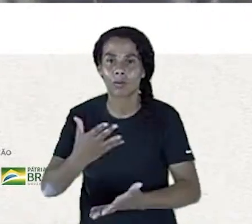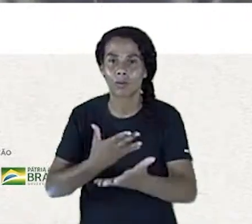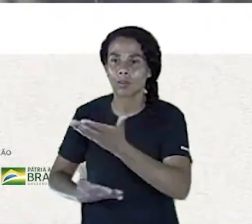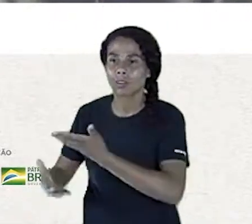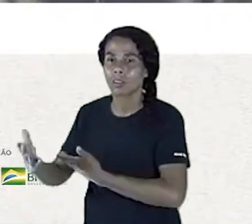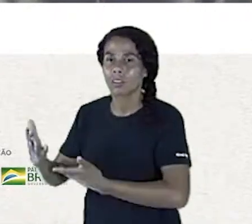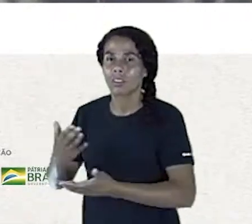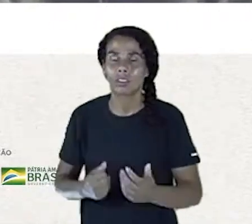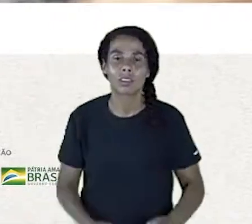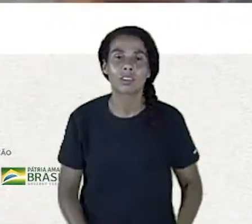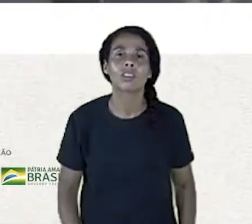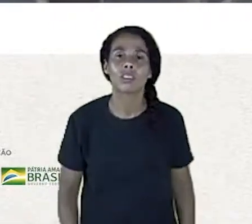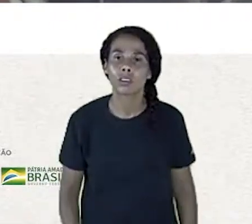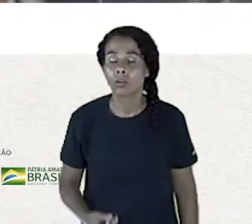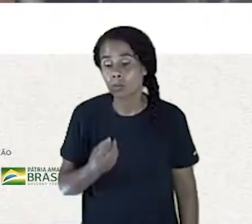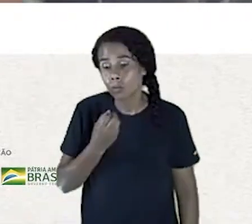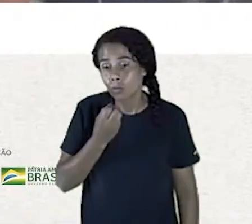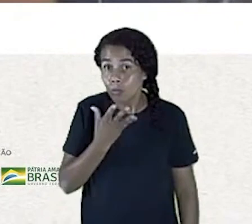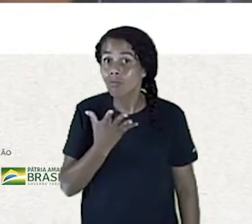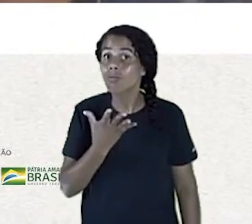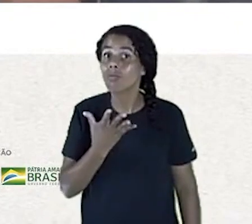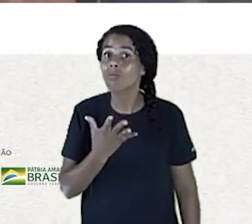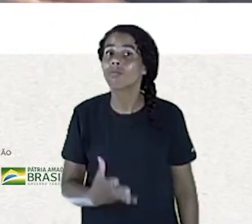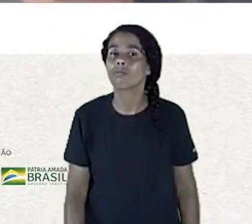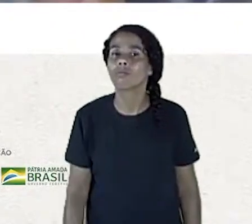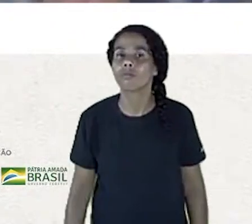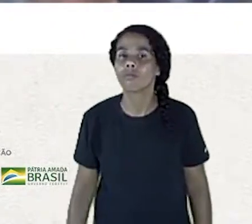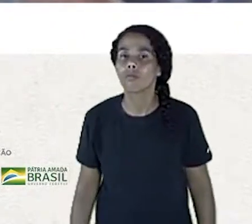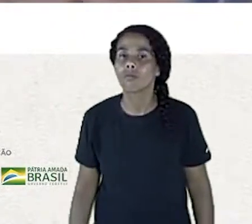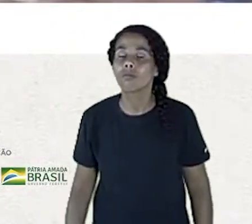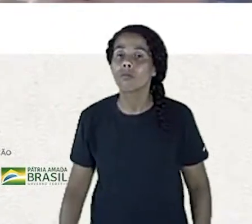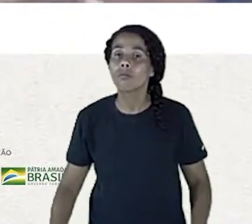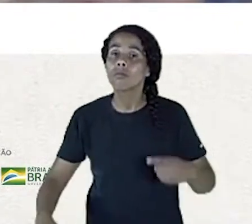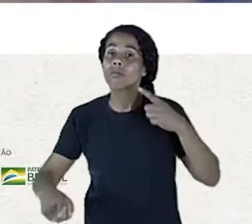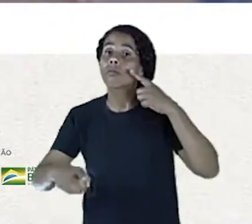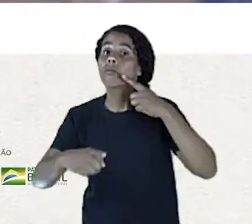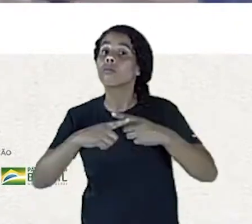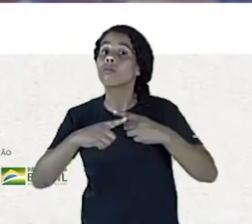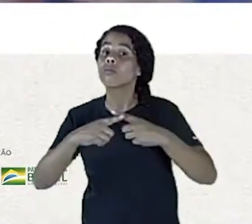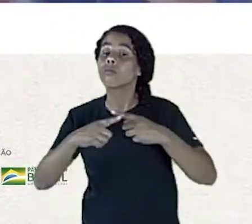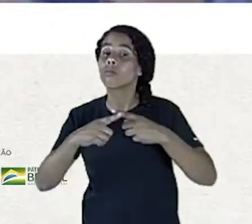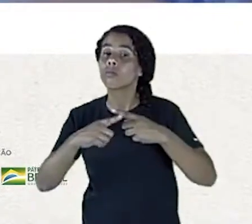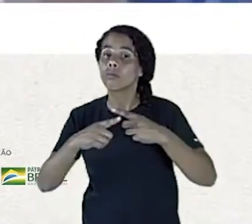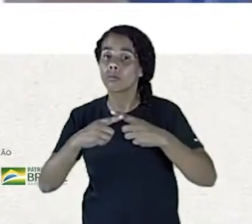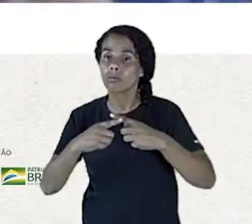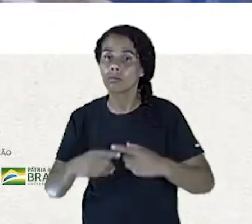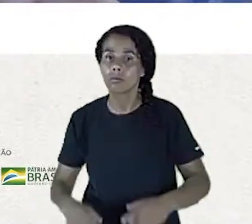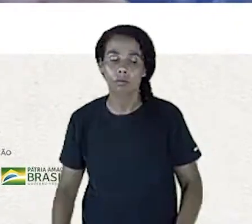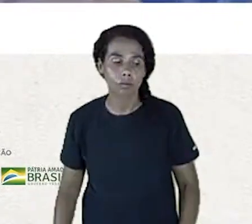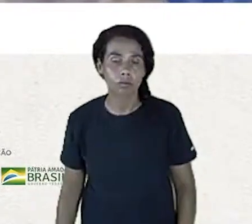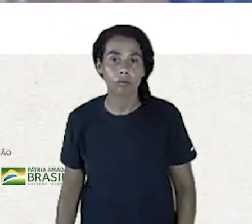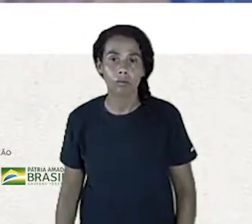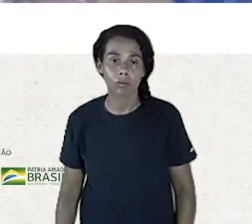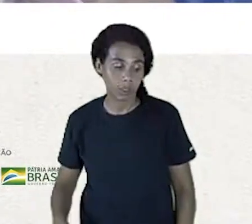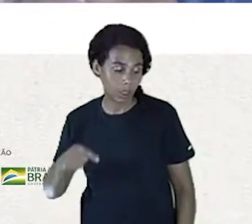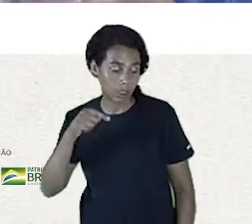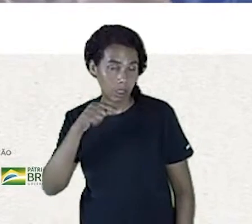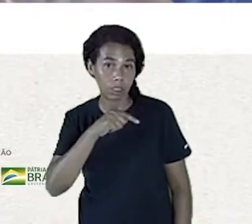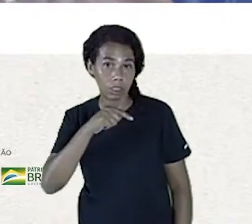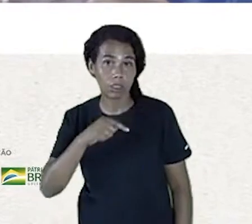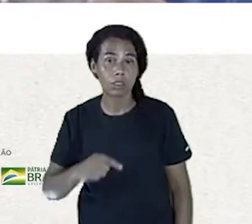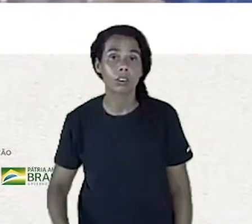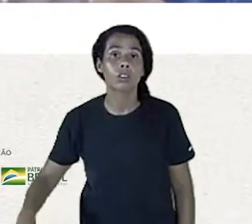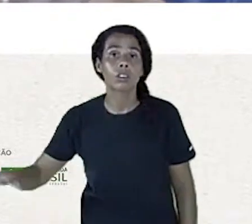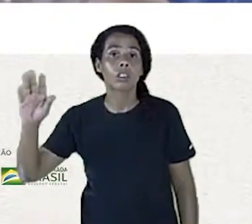forma esse ensaio. Porque, e depois, ele fala também no meio da história, outra foto